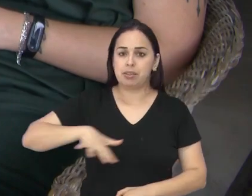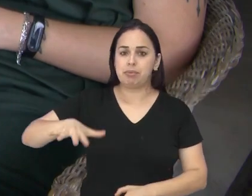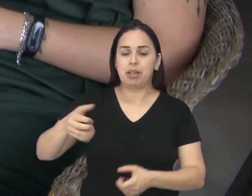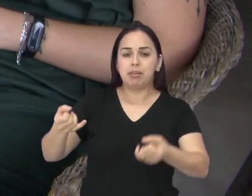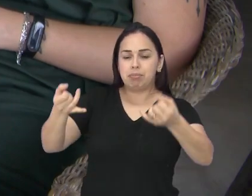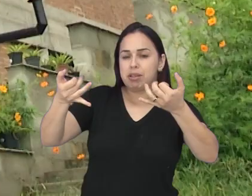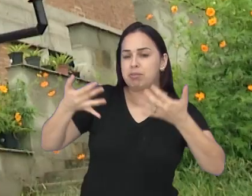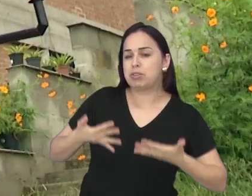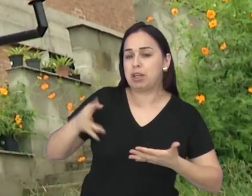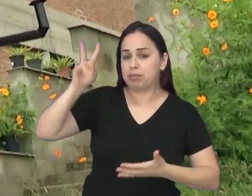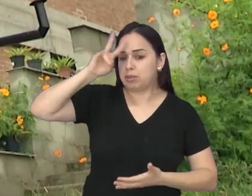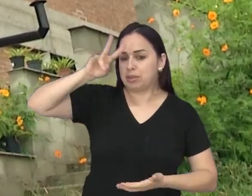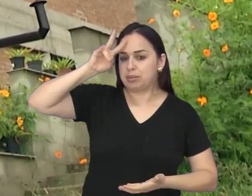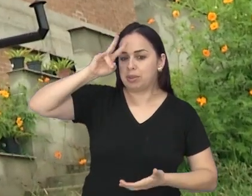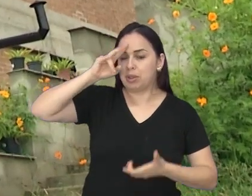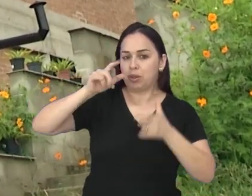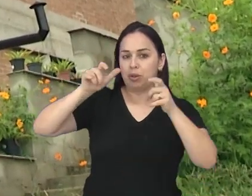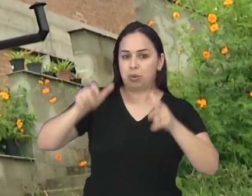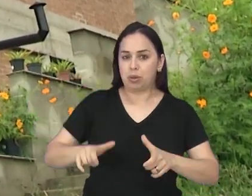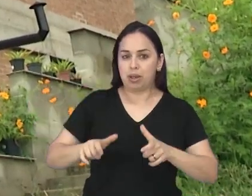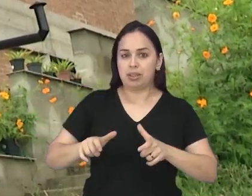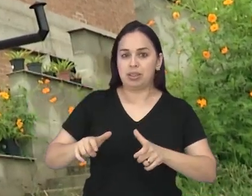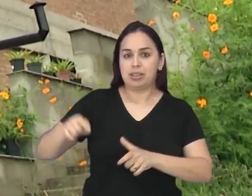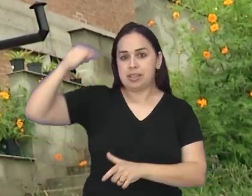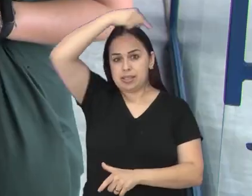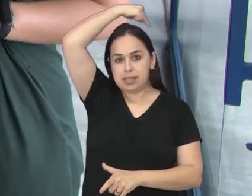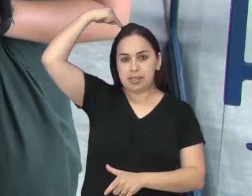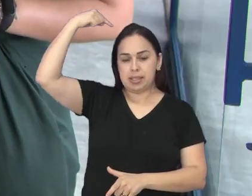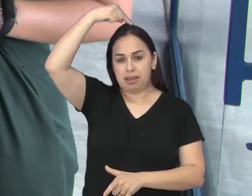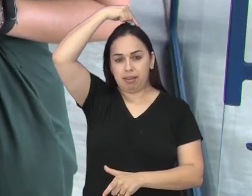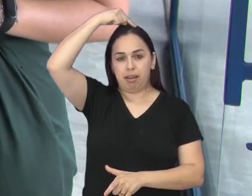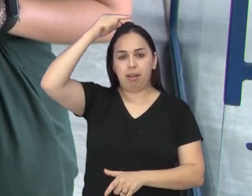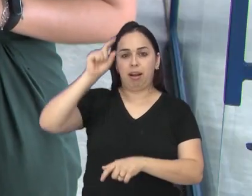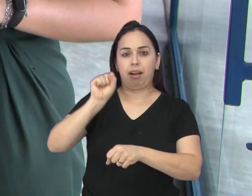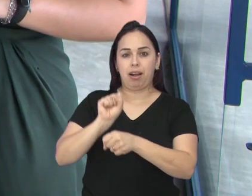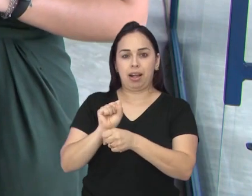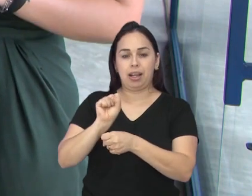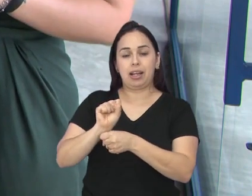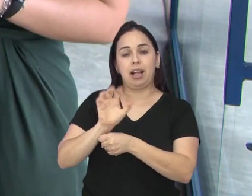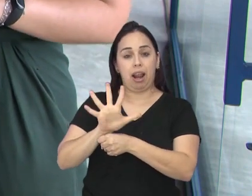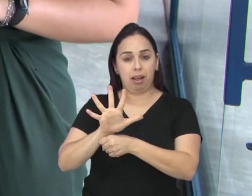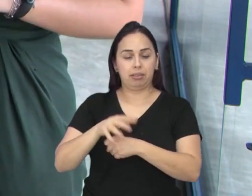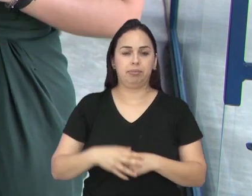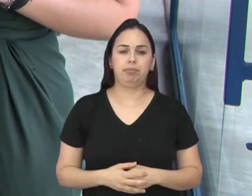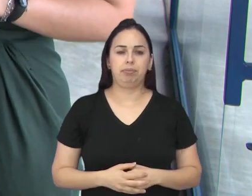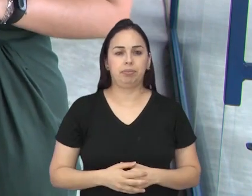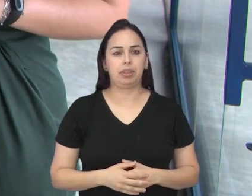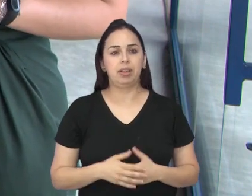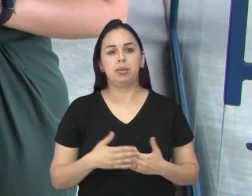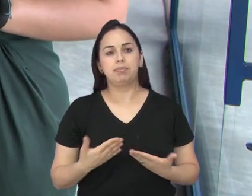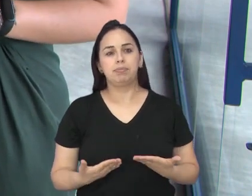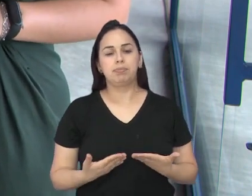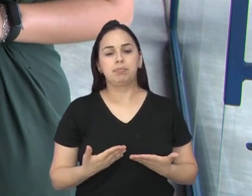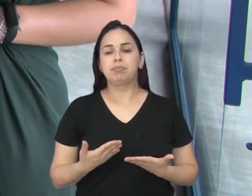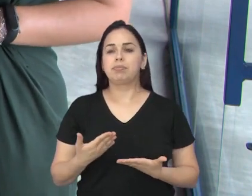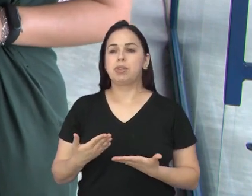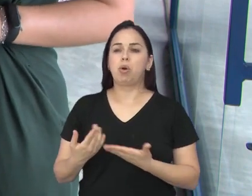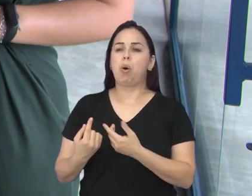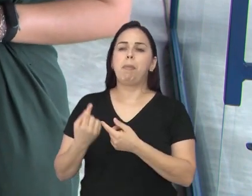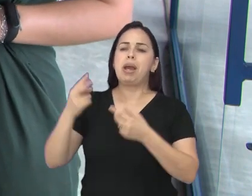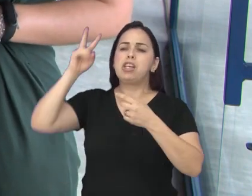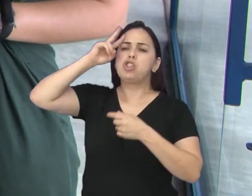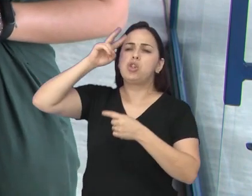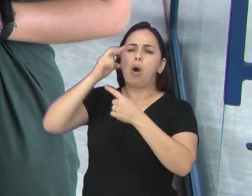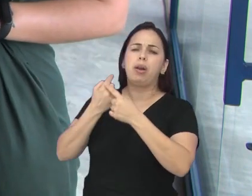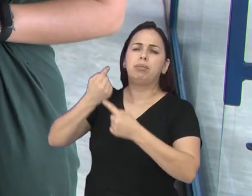da concepção do The Etzer Santa Clara. Fábio, qual que é a história daqui, mas isso assim, lá atrás, que começou em 98,